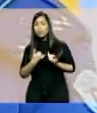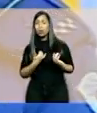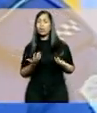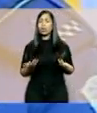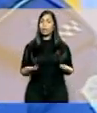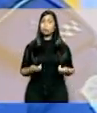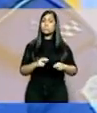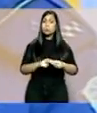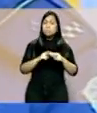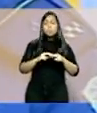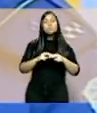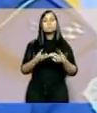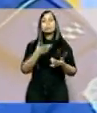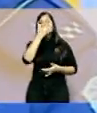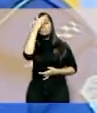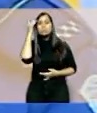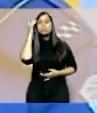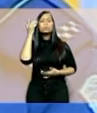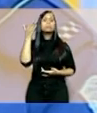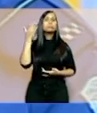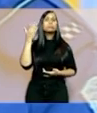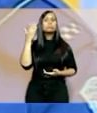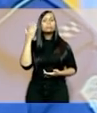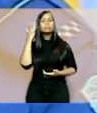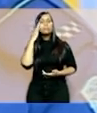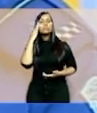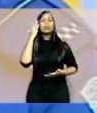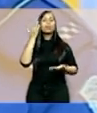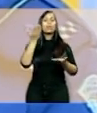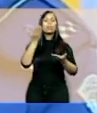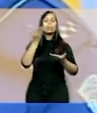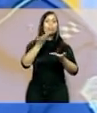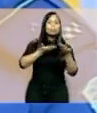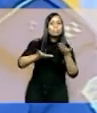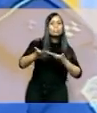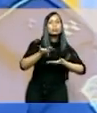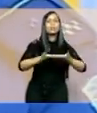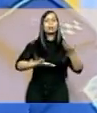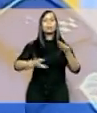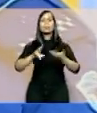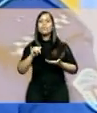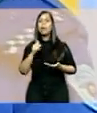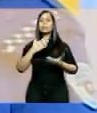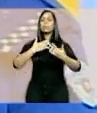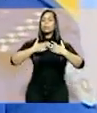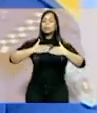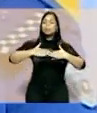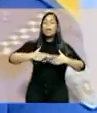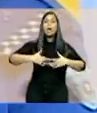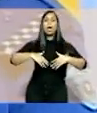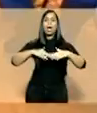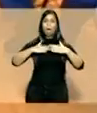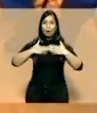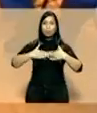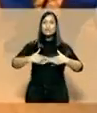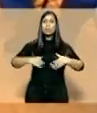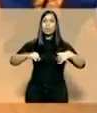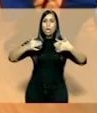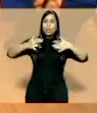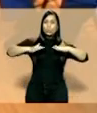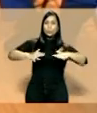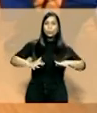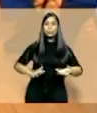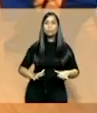baseado nessa premissa, as pessoas conseguem se entender, vai abaixando a fervura, vamos dizer assim, entre elas. Eu não estou